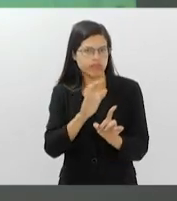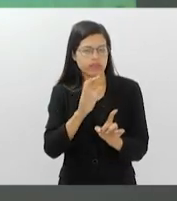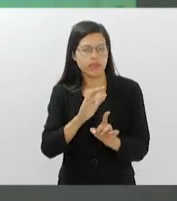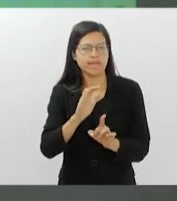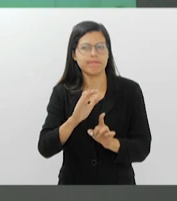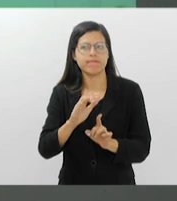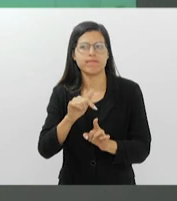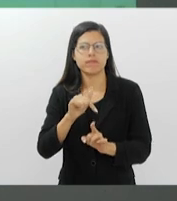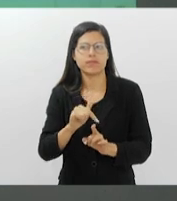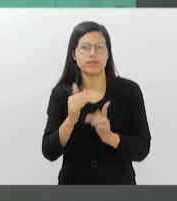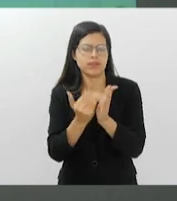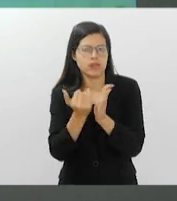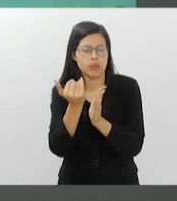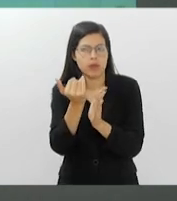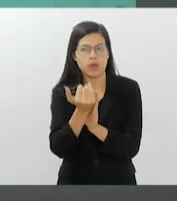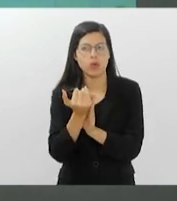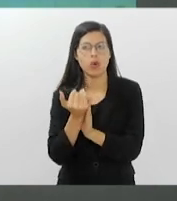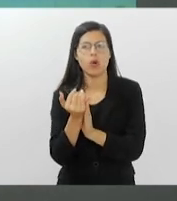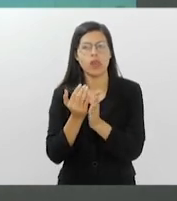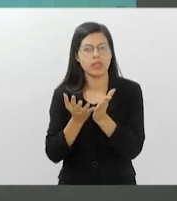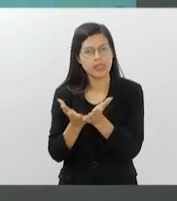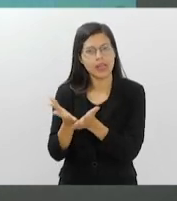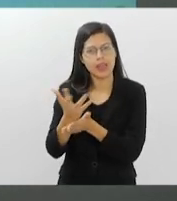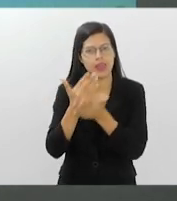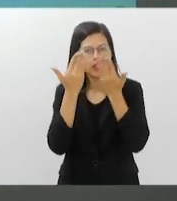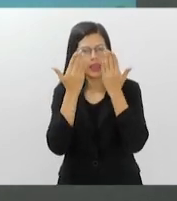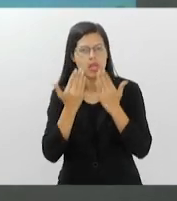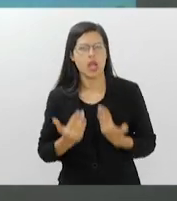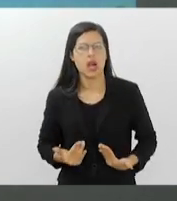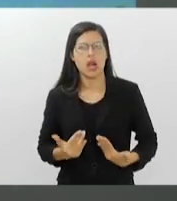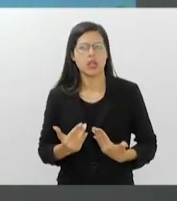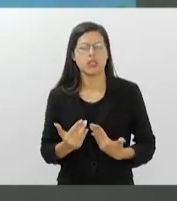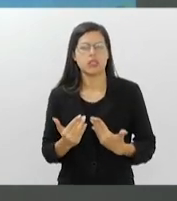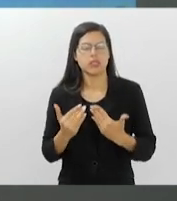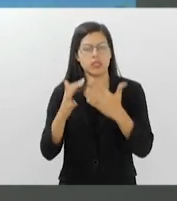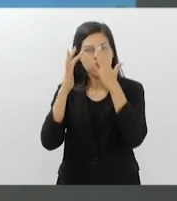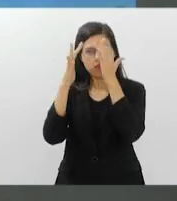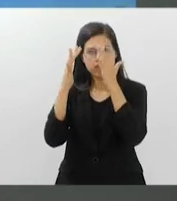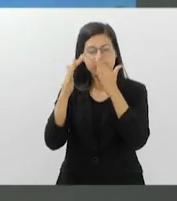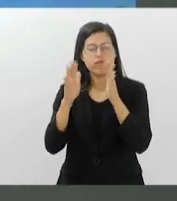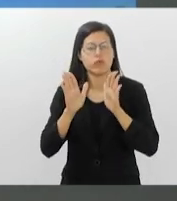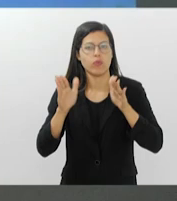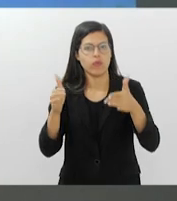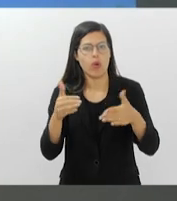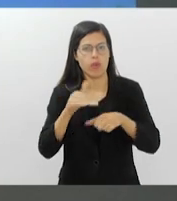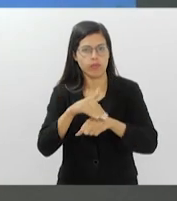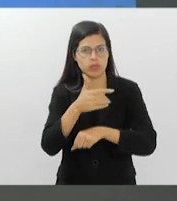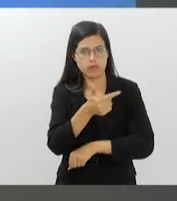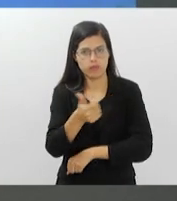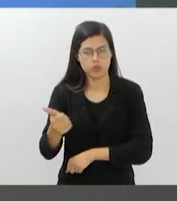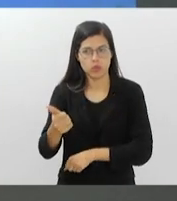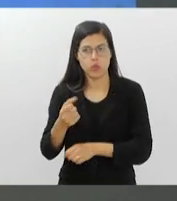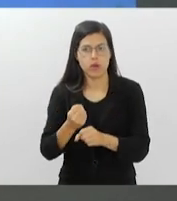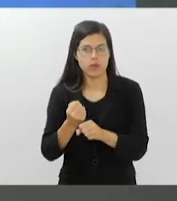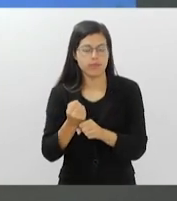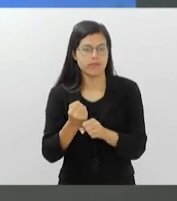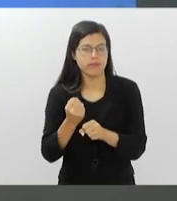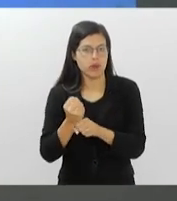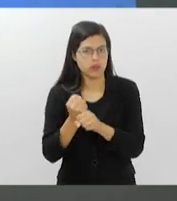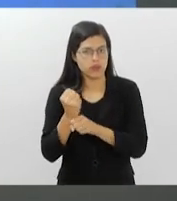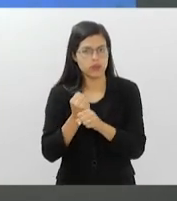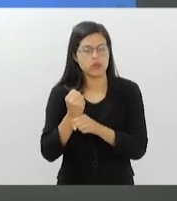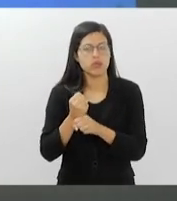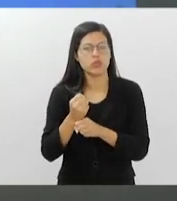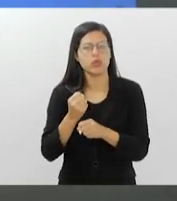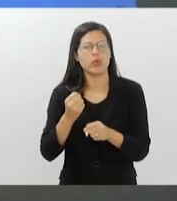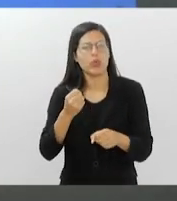partir né Desse diagnóstico dessa reflexão do fórum há mais de 21 anos a gente então em 2023 inicia esse